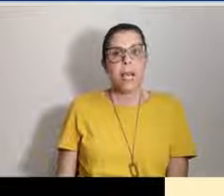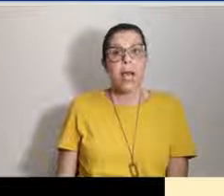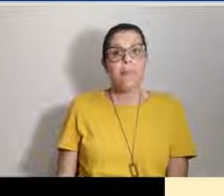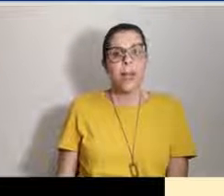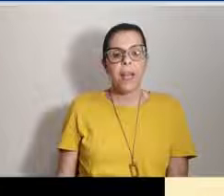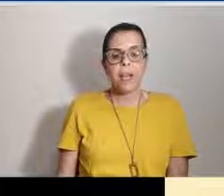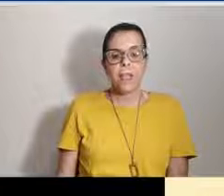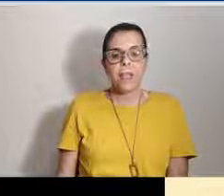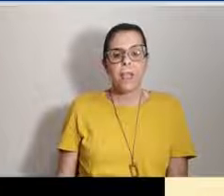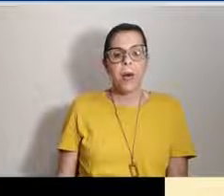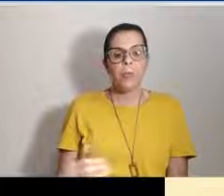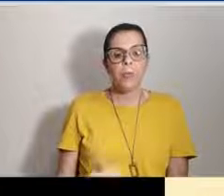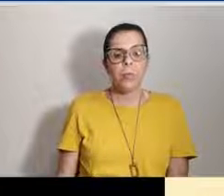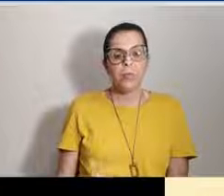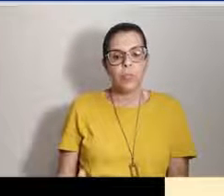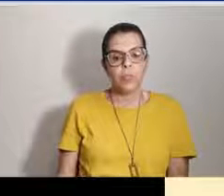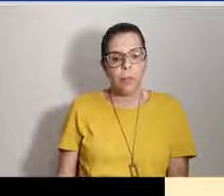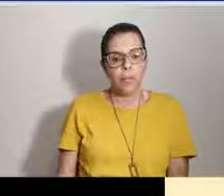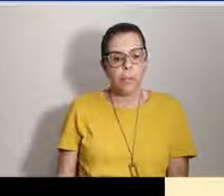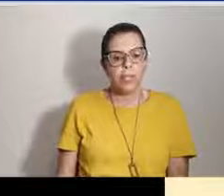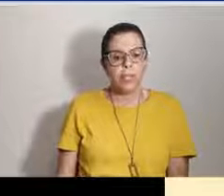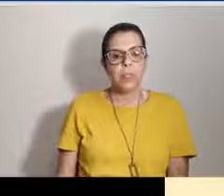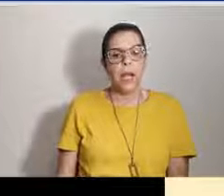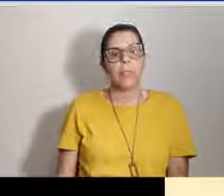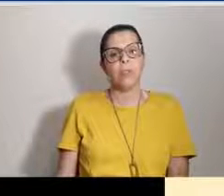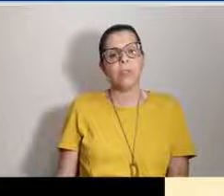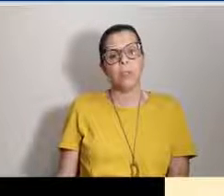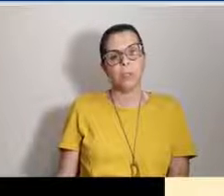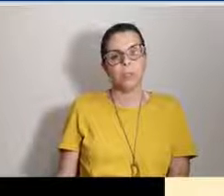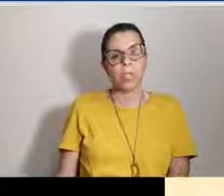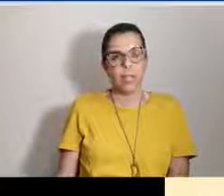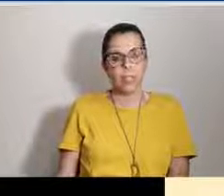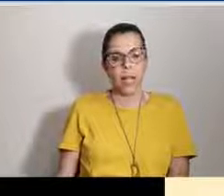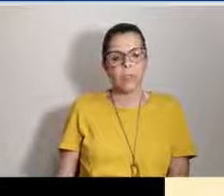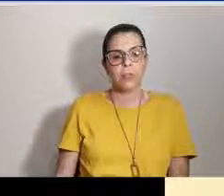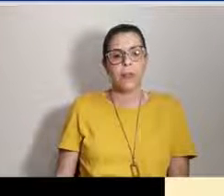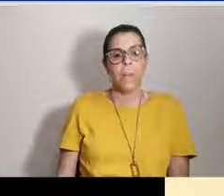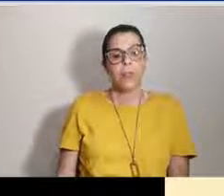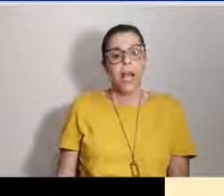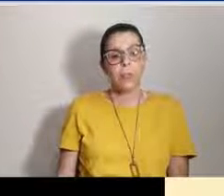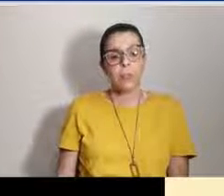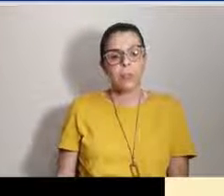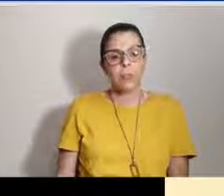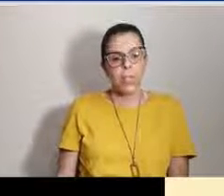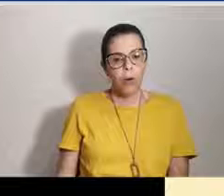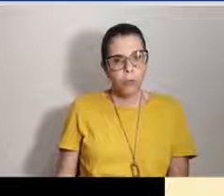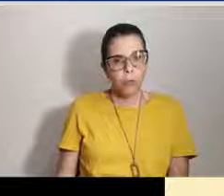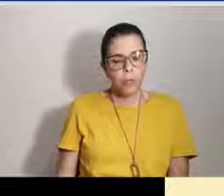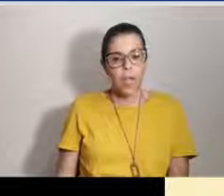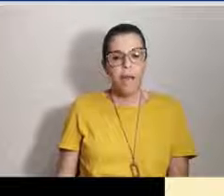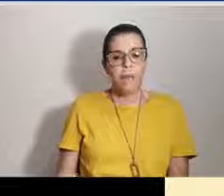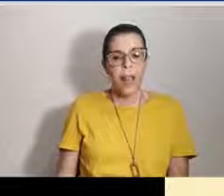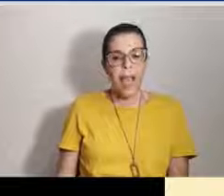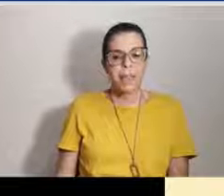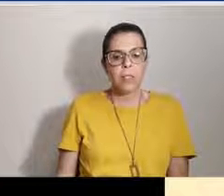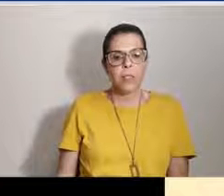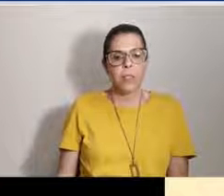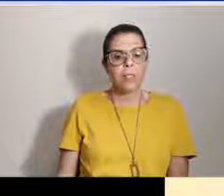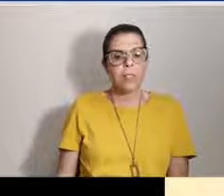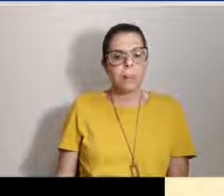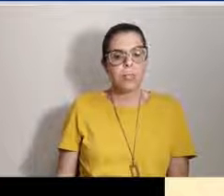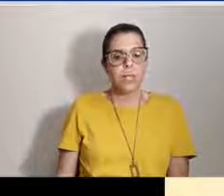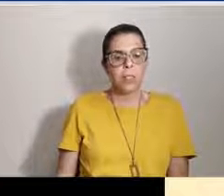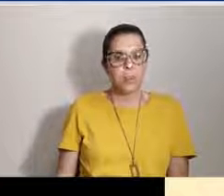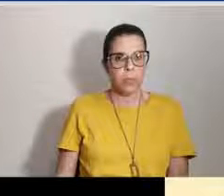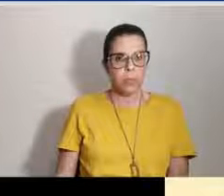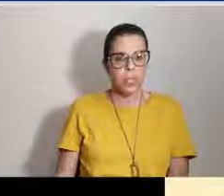e discentes referentes ao conteúdo dos memes apresentados e dos estudos realizados à luz dos teóricos que refletem